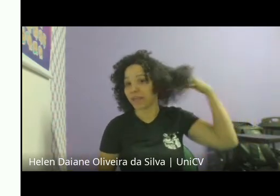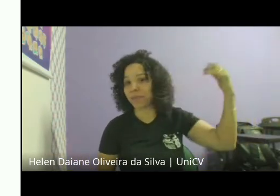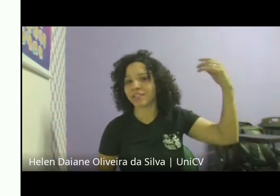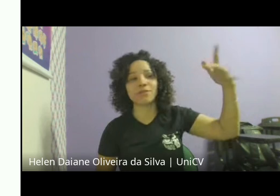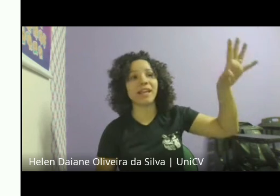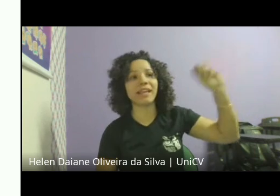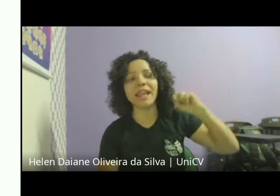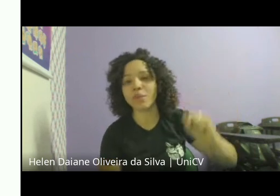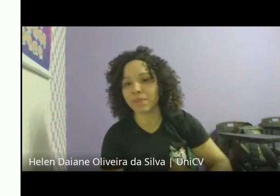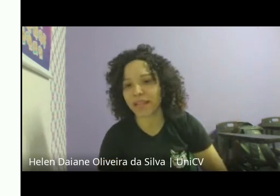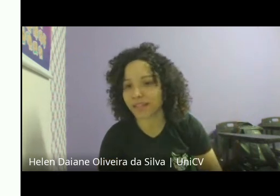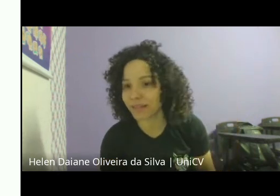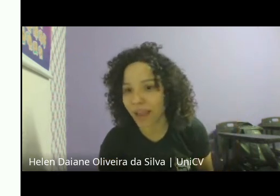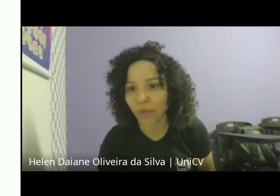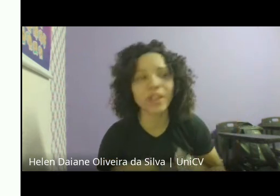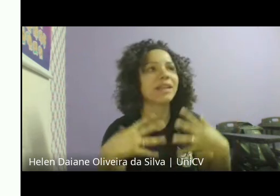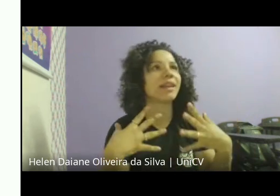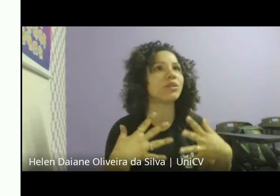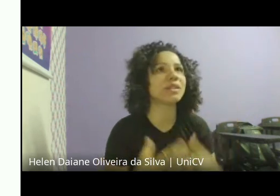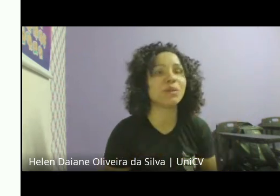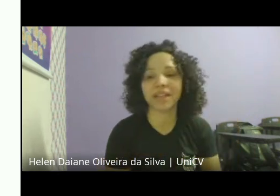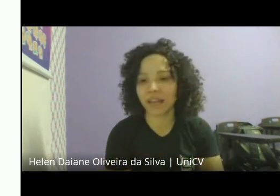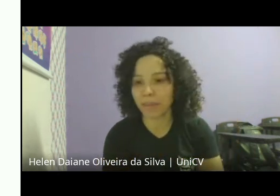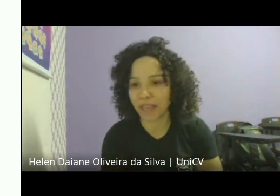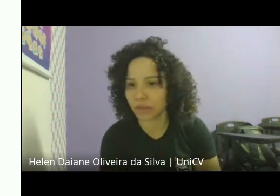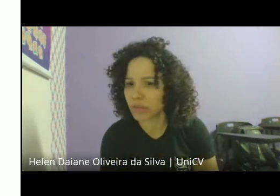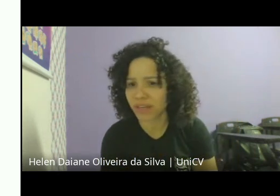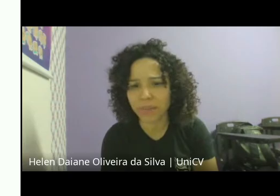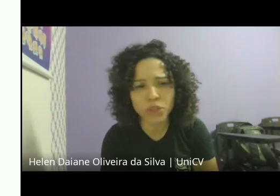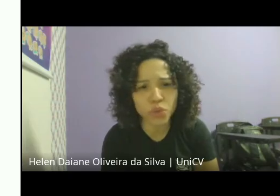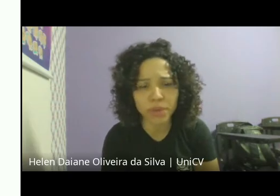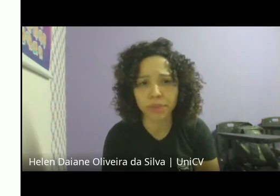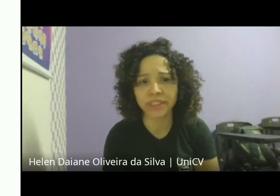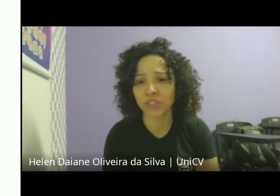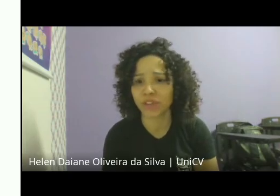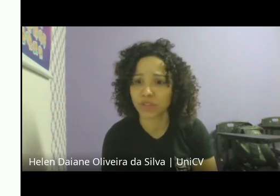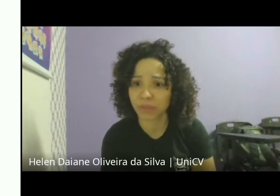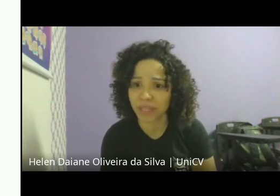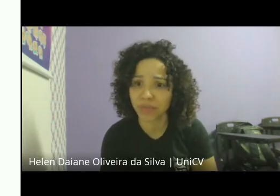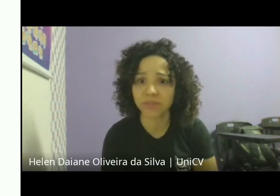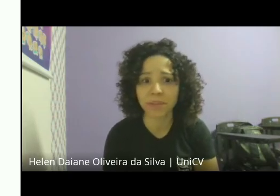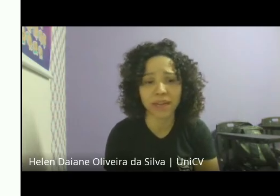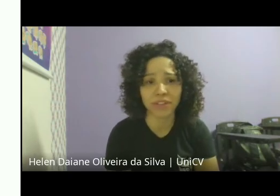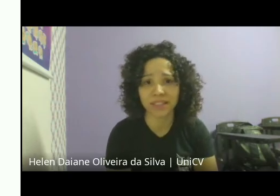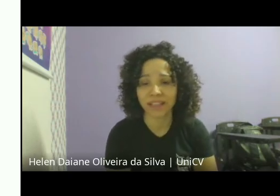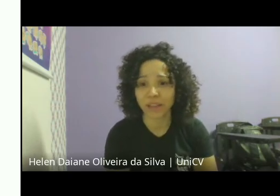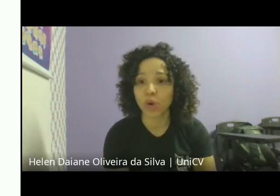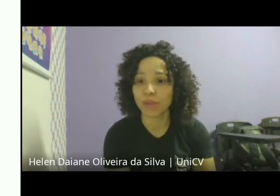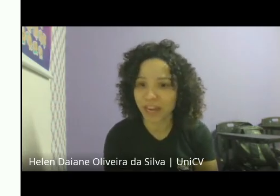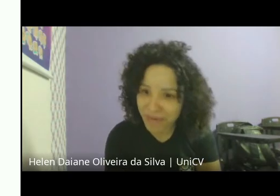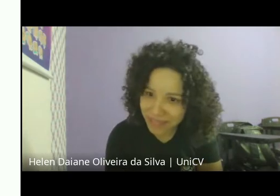essa semana mesmo, vem aqui numa empresa tal traduzir um treinamento. Nossa, um treinamento super importante, falando sobre líquidos